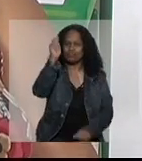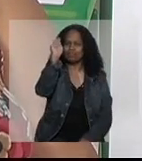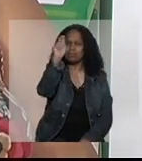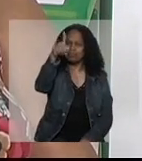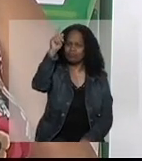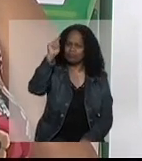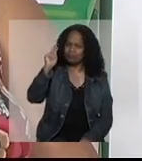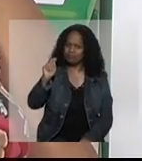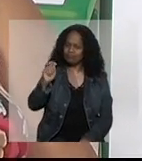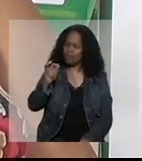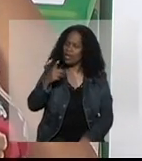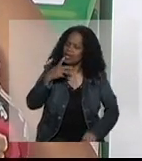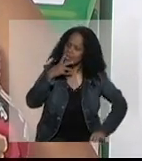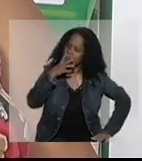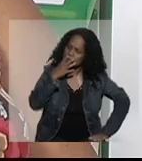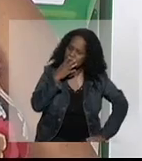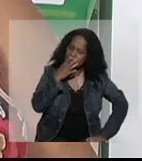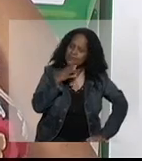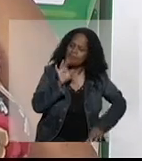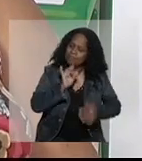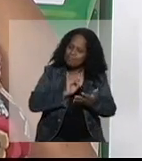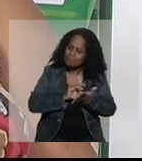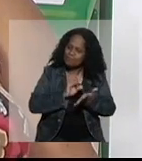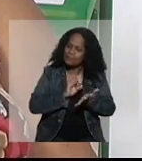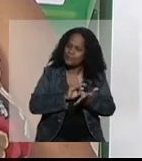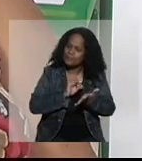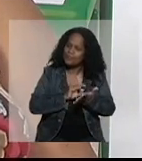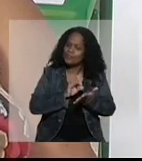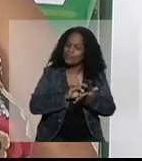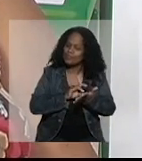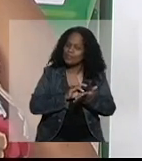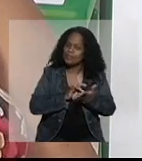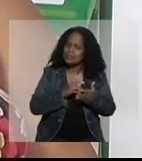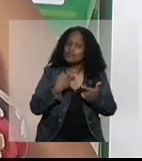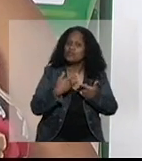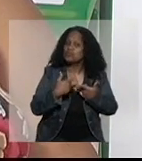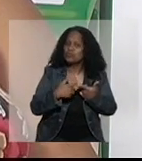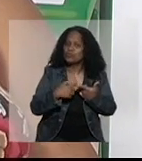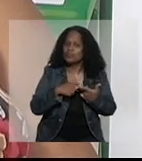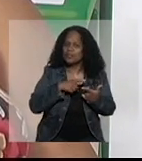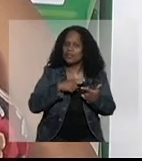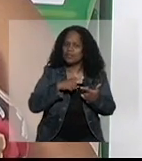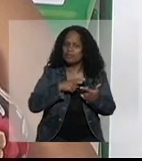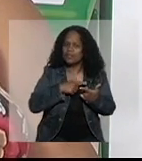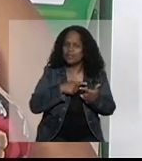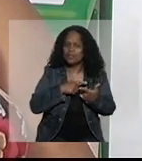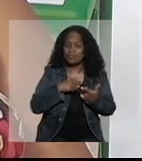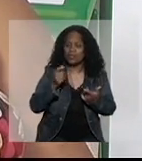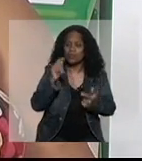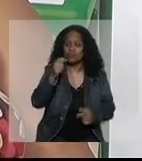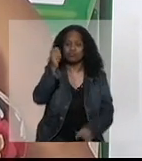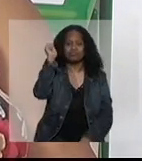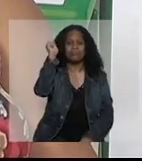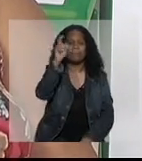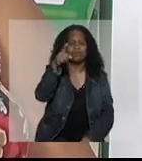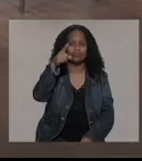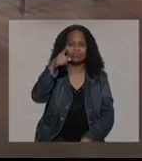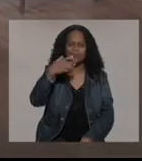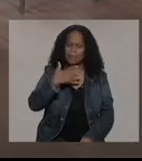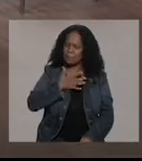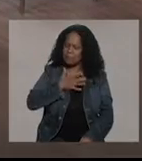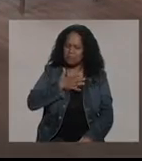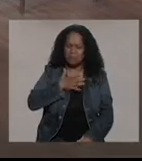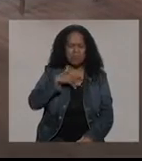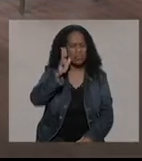truque. Falei, caramba, eu nunca tinha pensado no truque. O truque tem uma coisa de desvalor, né? É um truque. É um truque. E